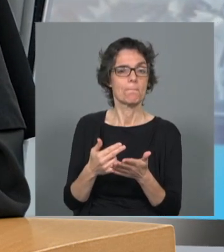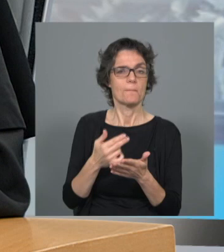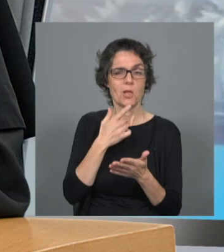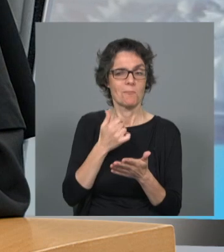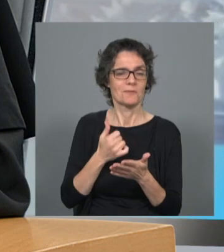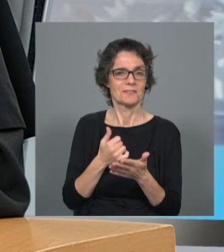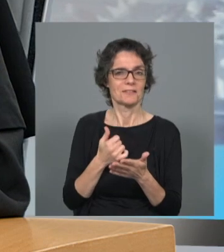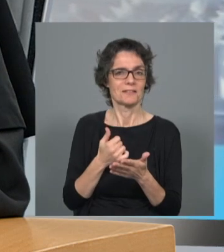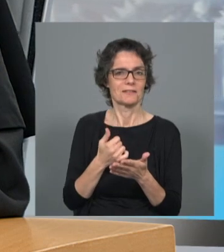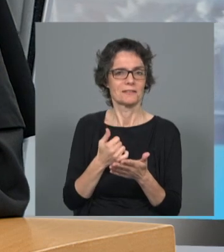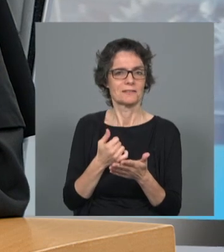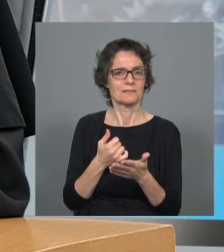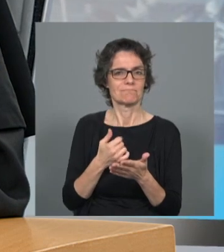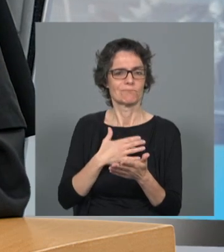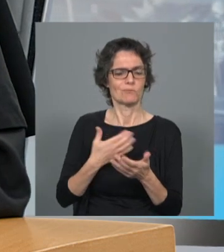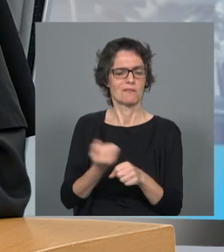para uma ação, para uma